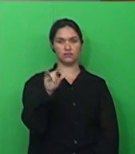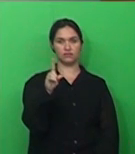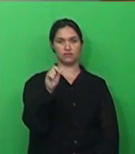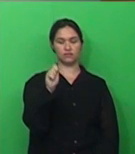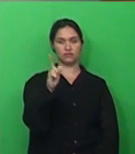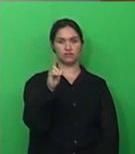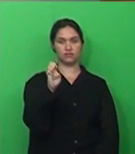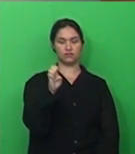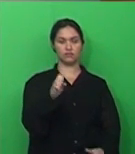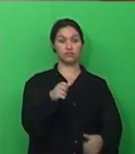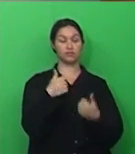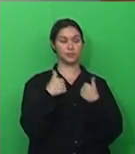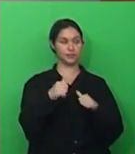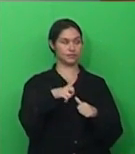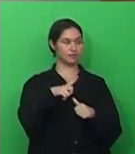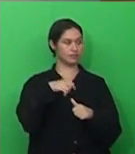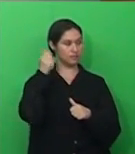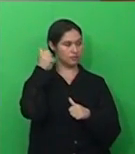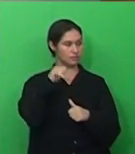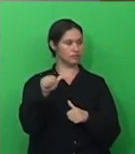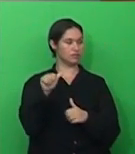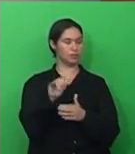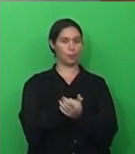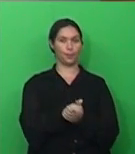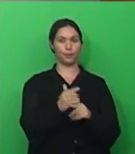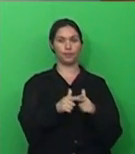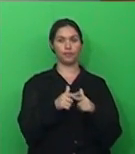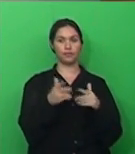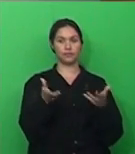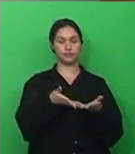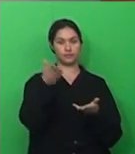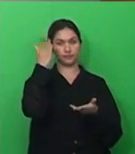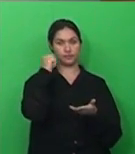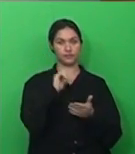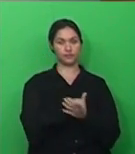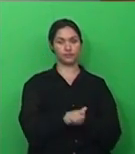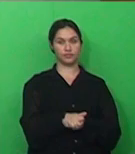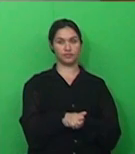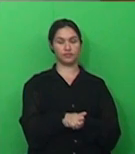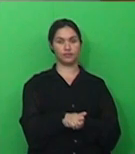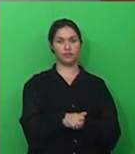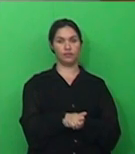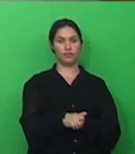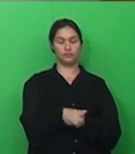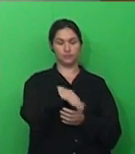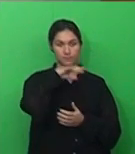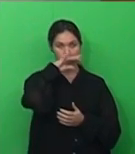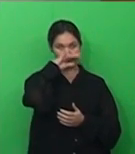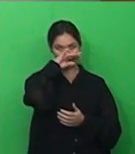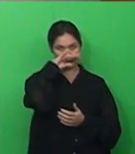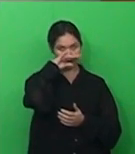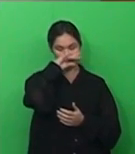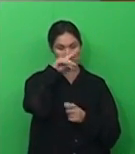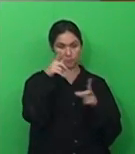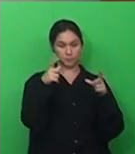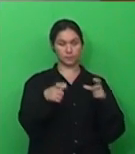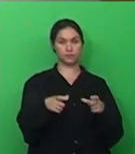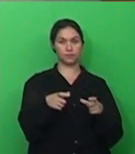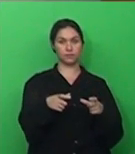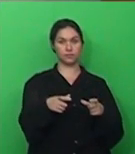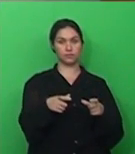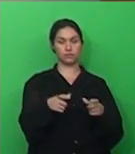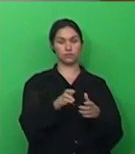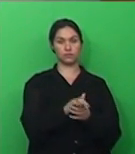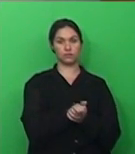na questão de prevenção, porque hoje nós sabemos que a maioria dos espaços públicos hoje já existe lá